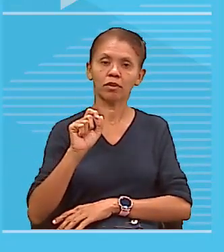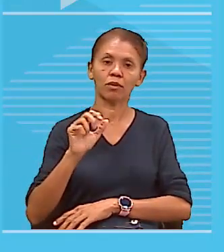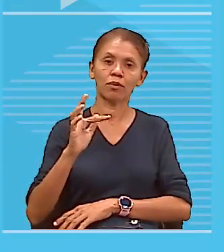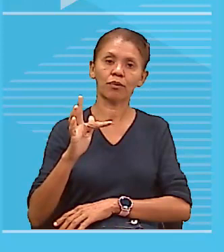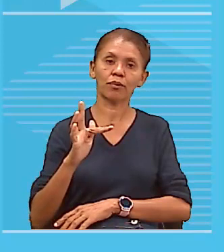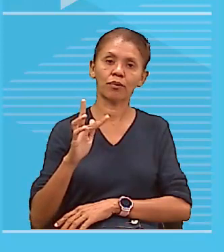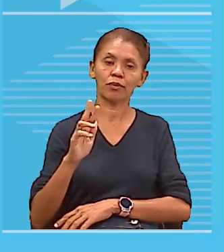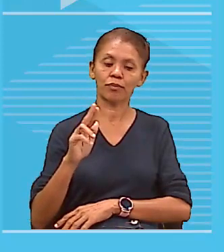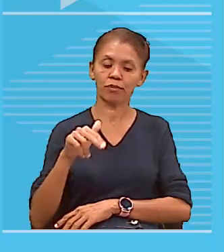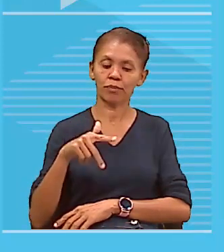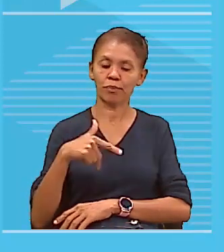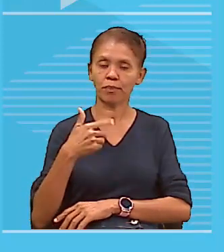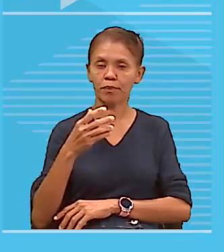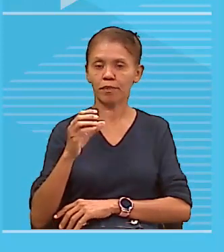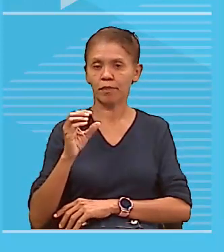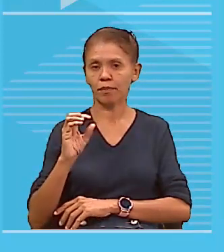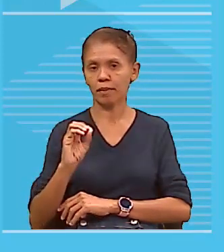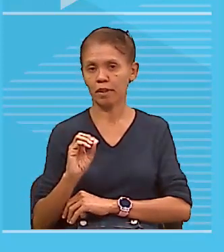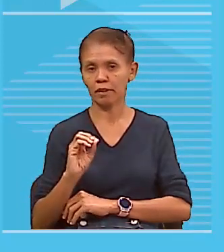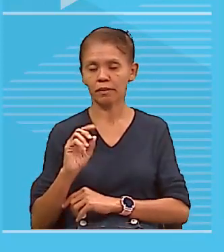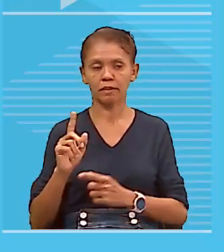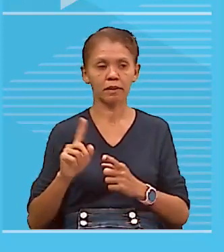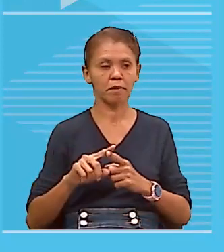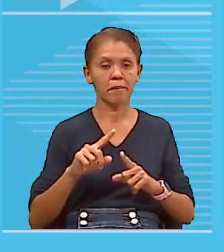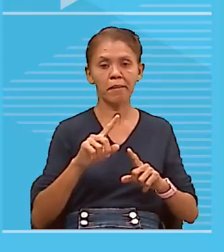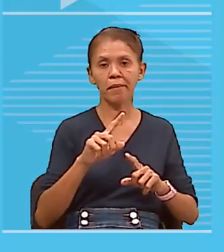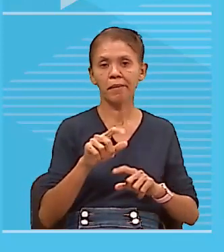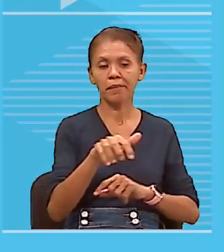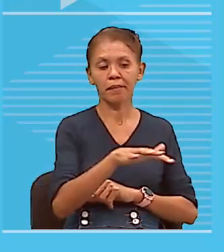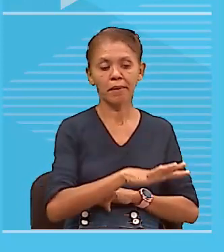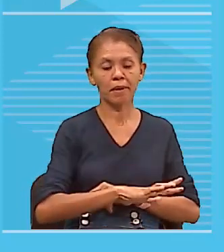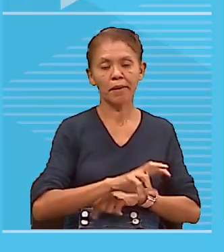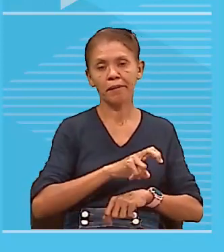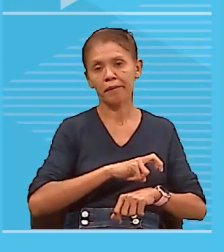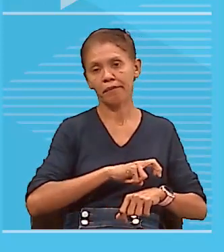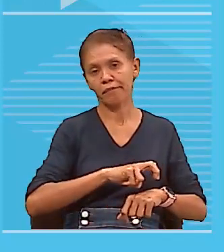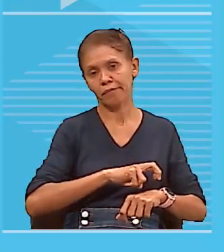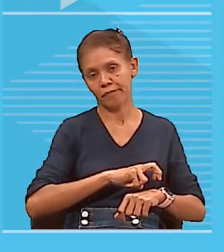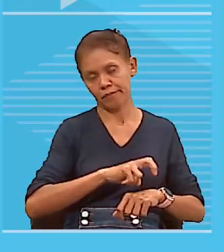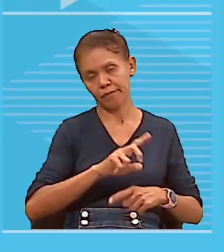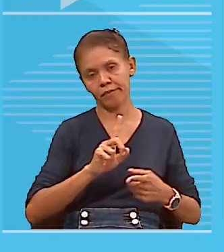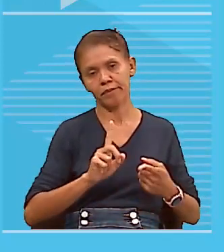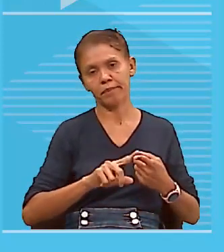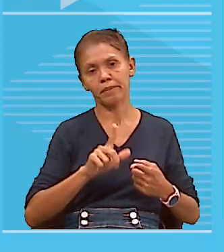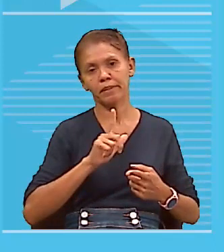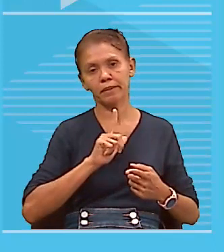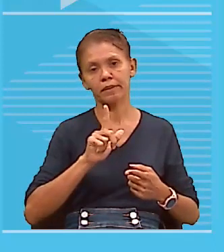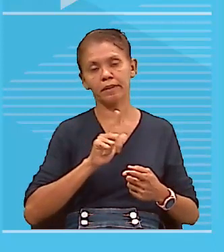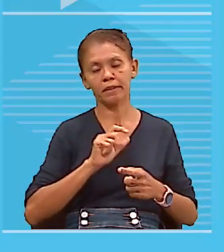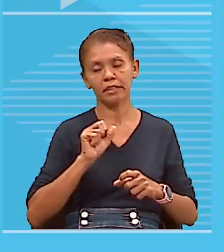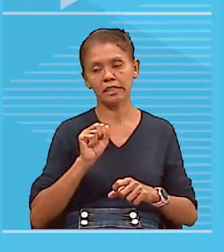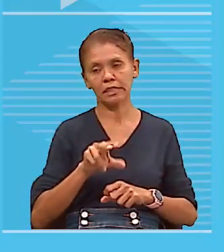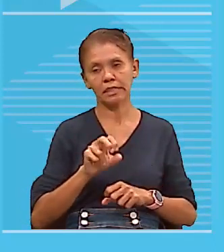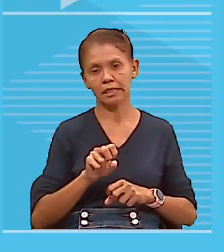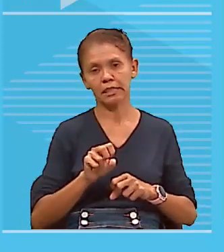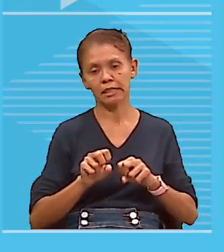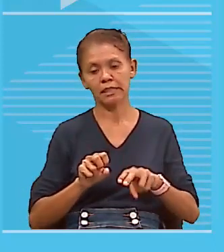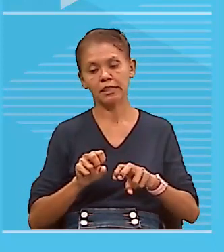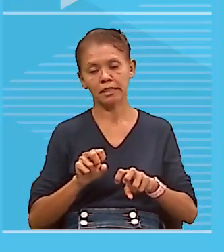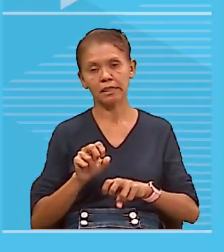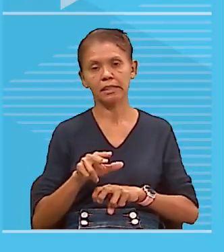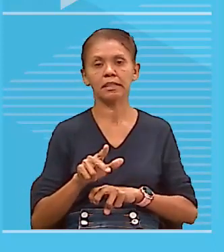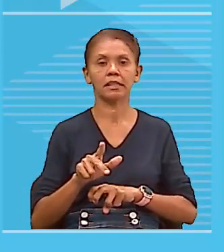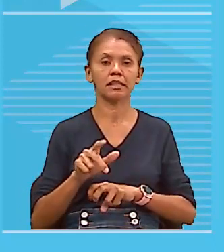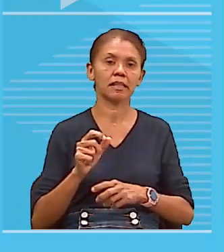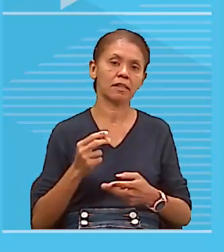No campo, também tem poluição atmosférica? Tem. Inclusive, os agrotóxicos, né? Que são utilizados no